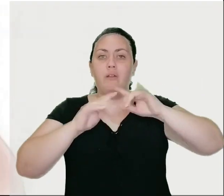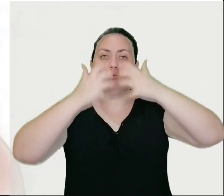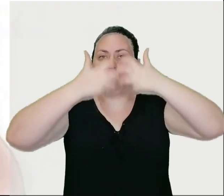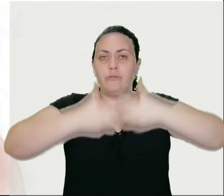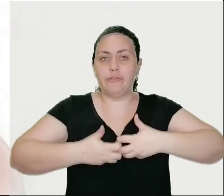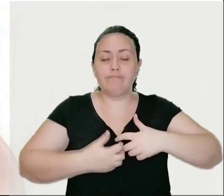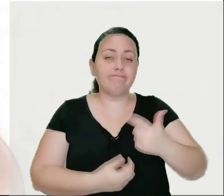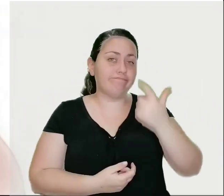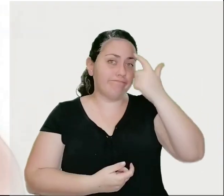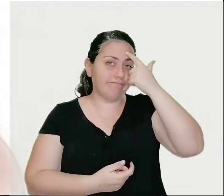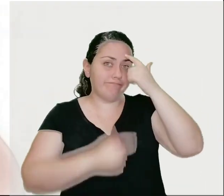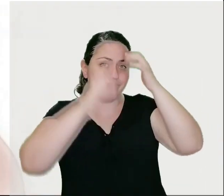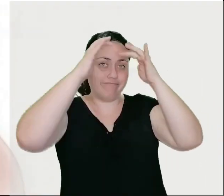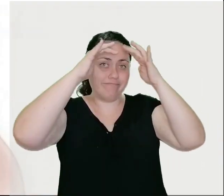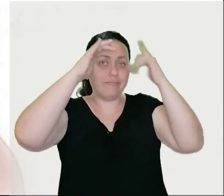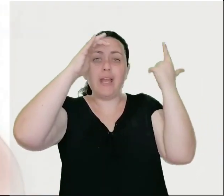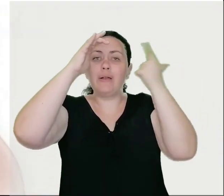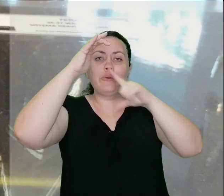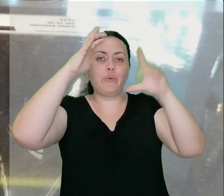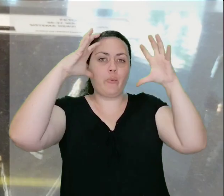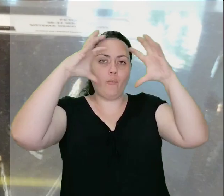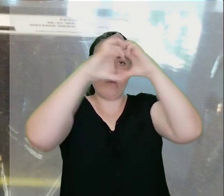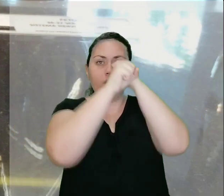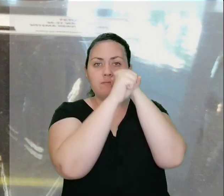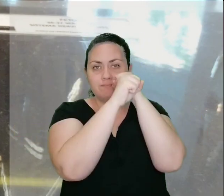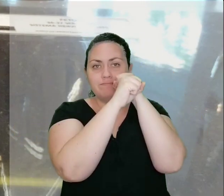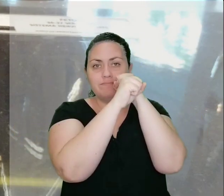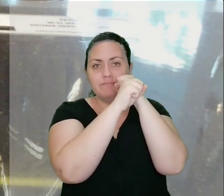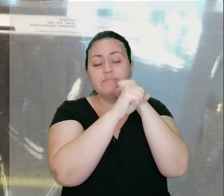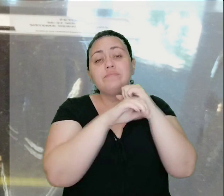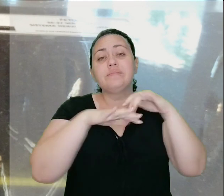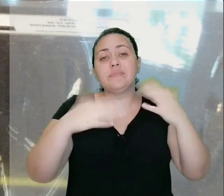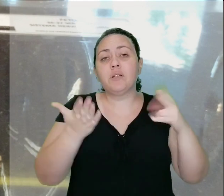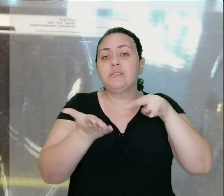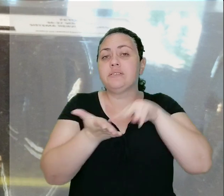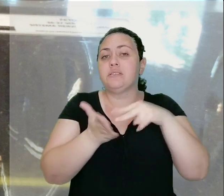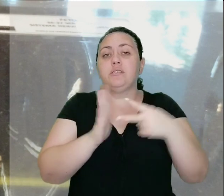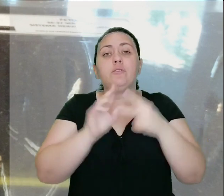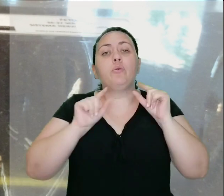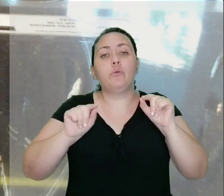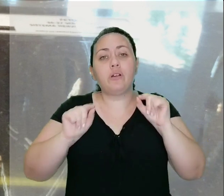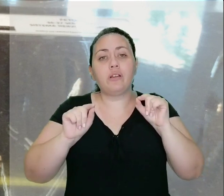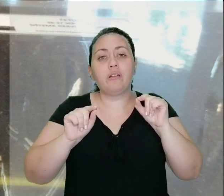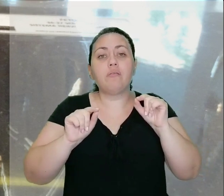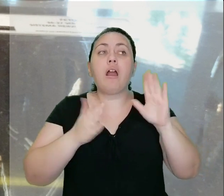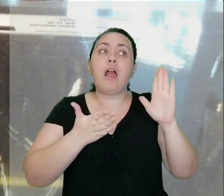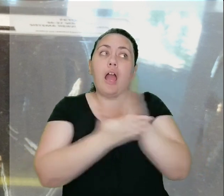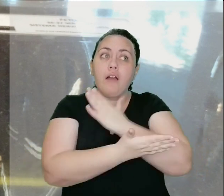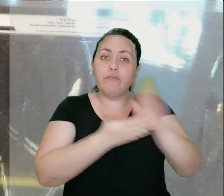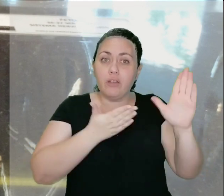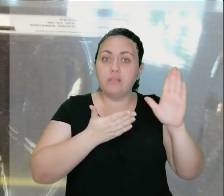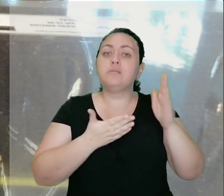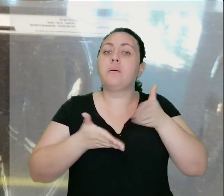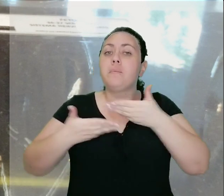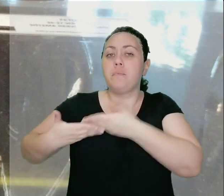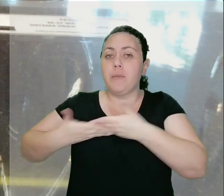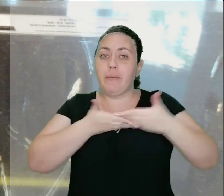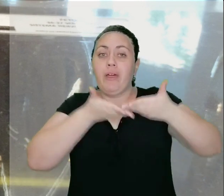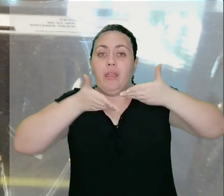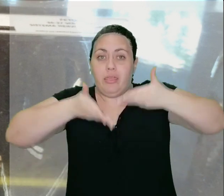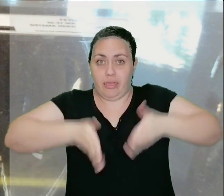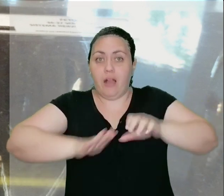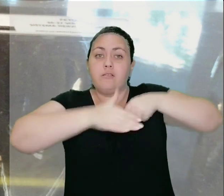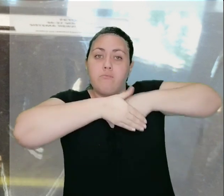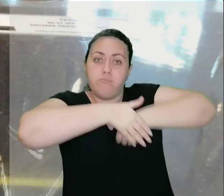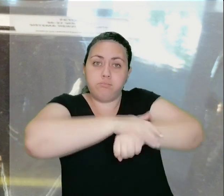bebê não possui encéfalo. Nestes casos, o bebê eventualmente pode nascer com vida, porém